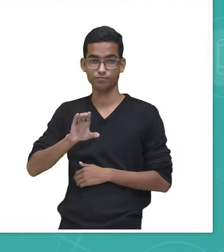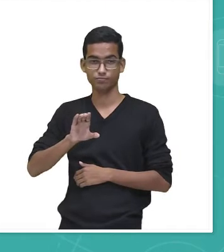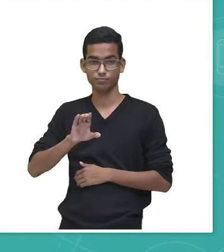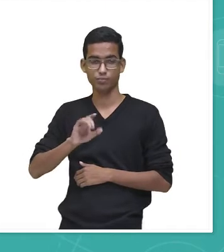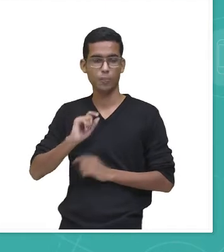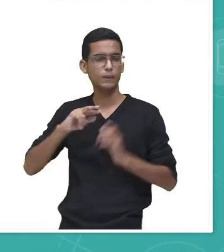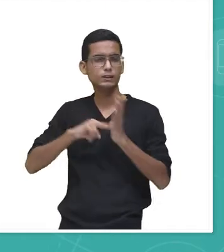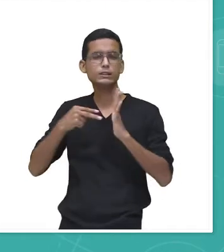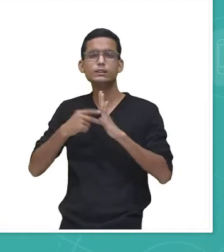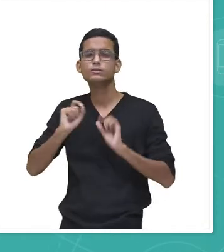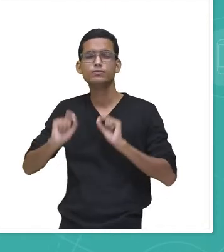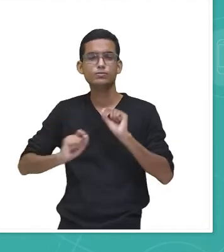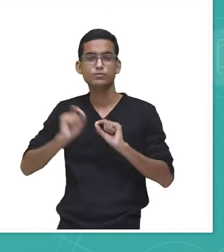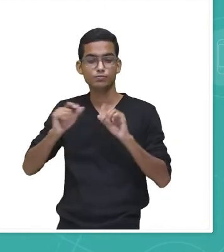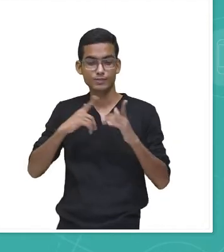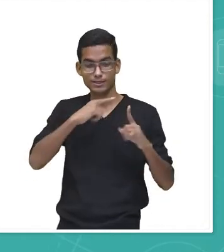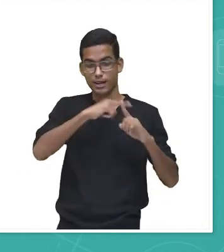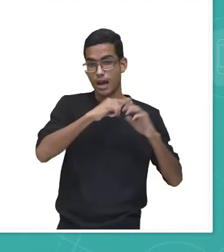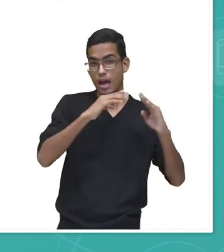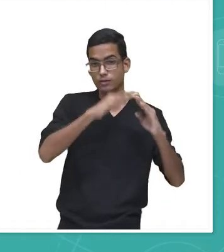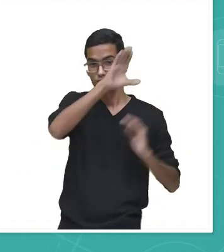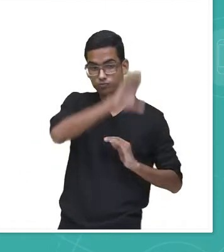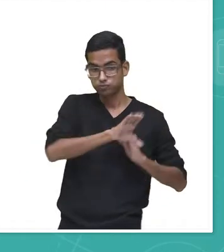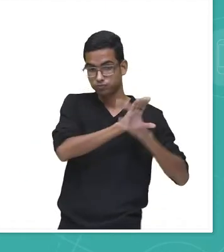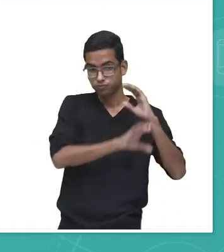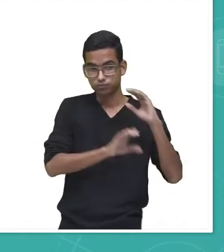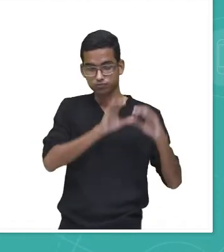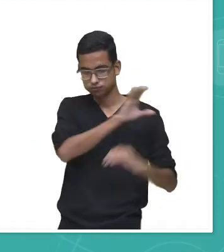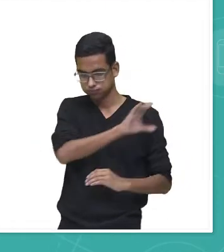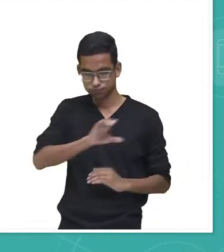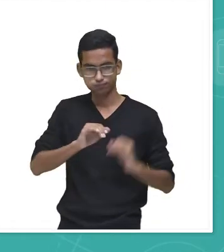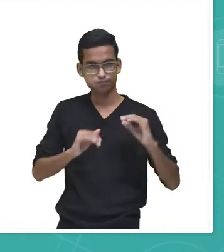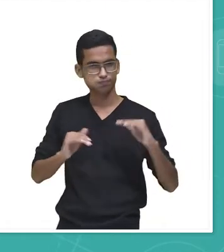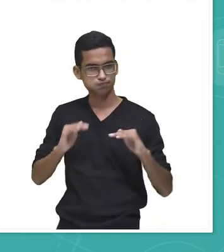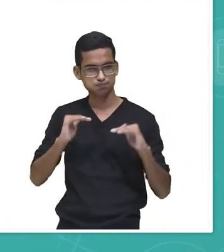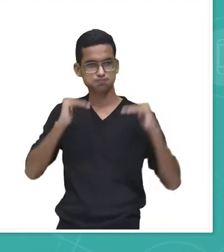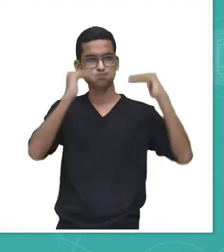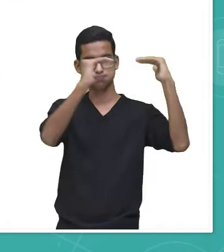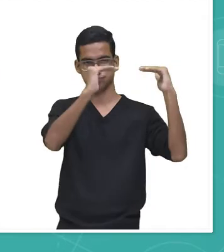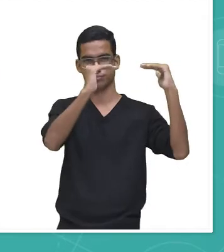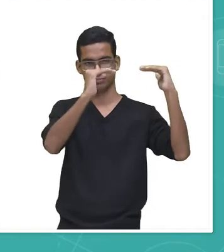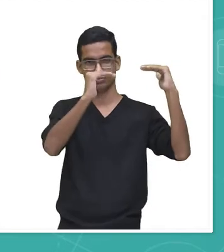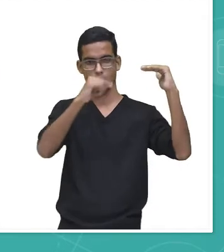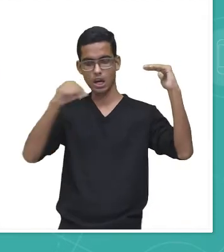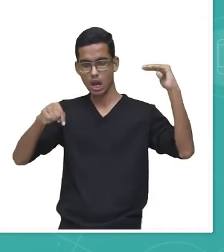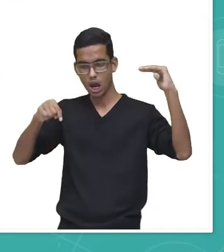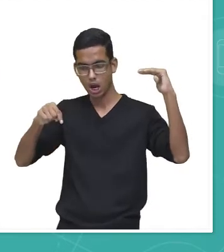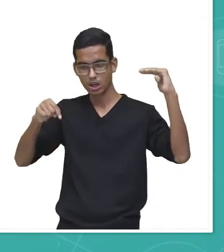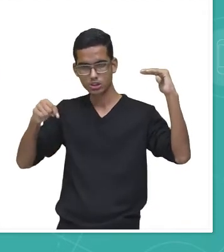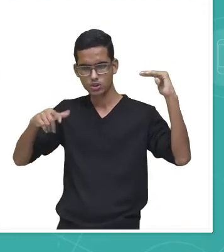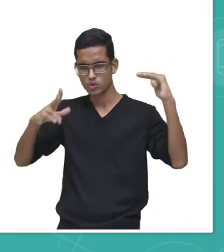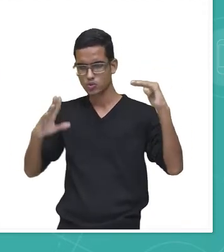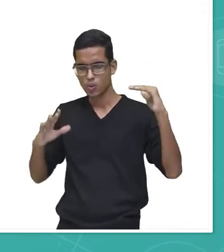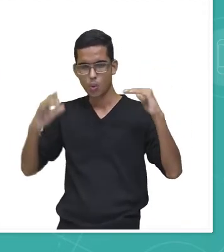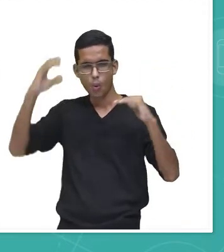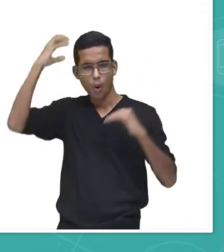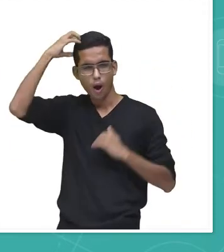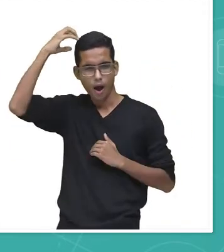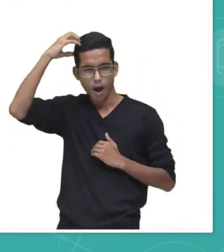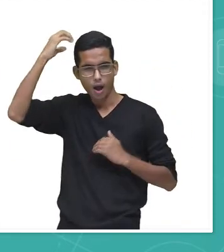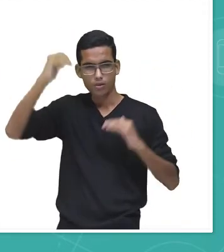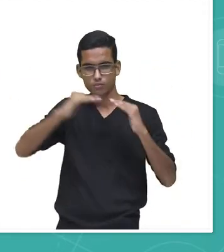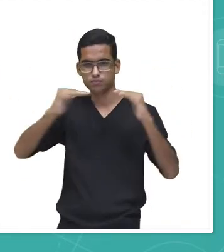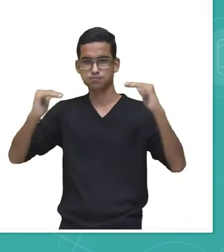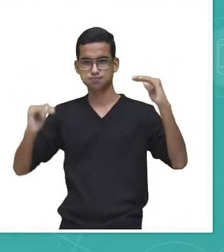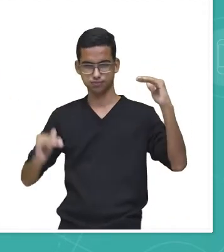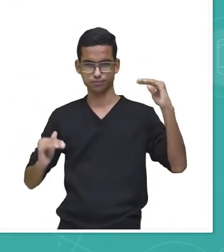Isso significa o quê? Que a Igreja Católica está presente, que a Igreja Católica ela tem importância, que ela está ali